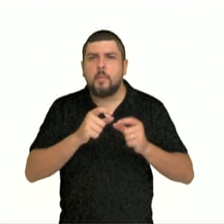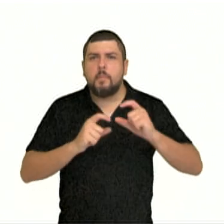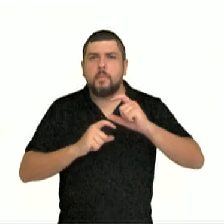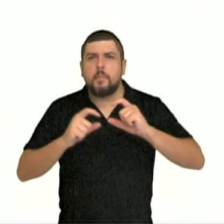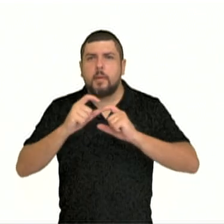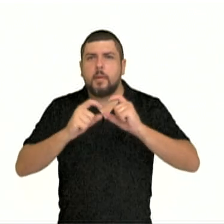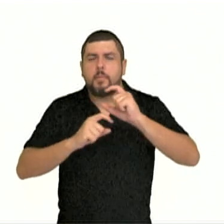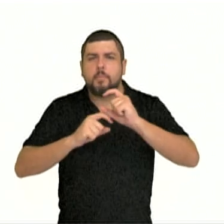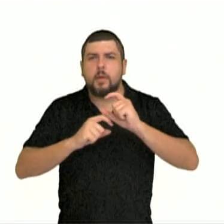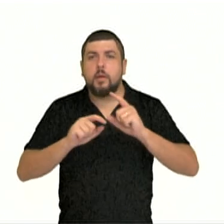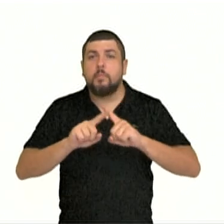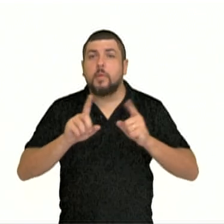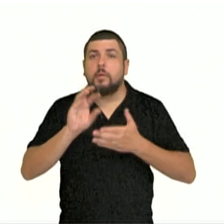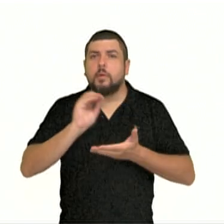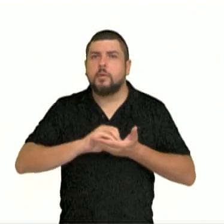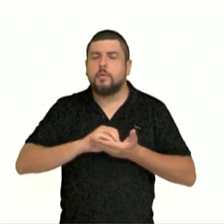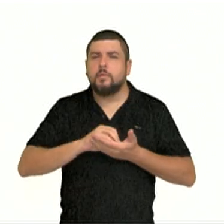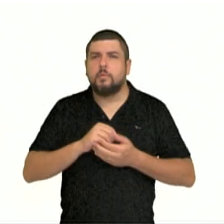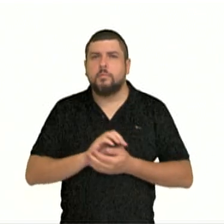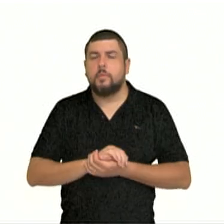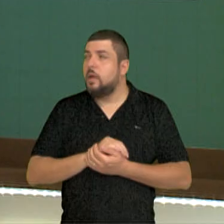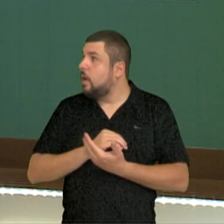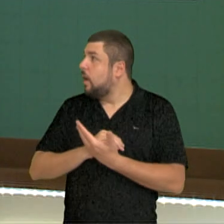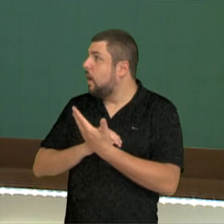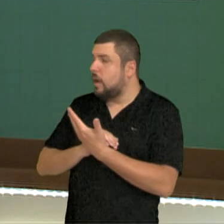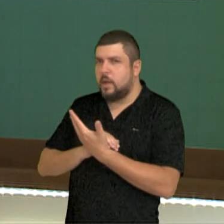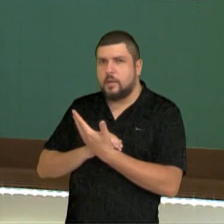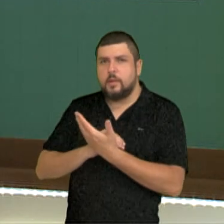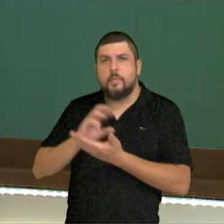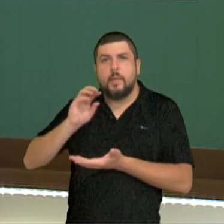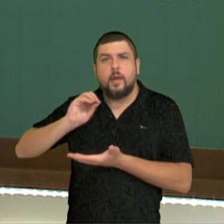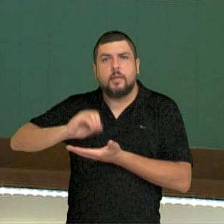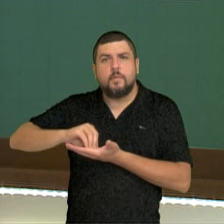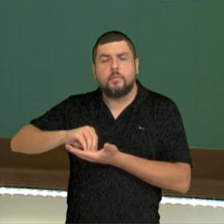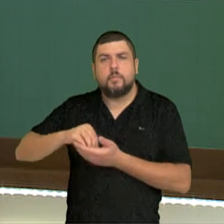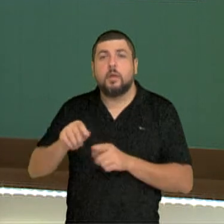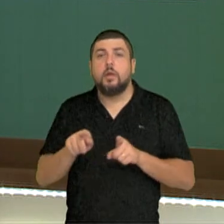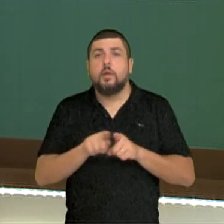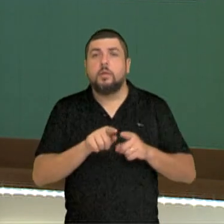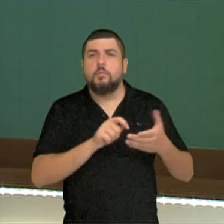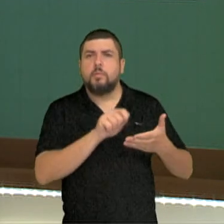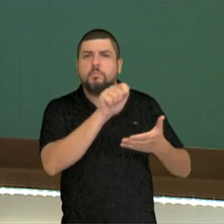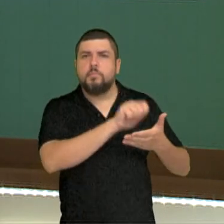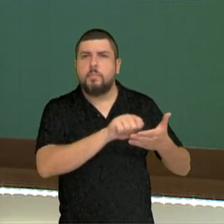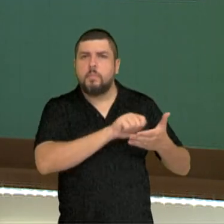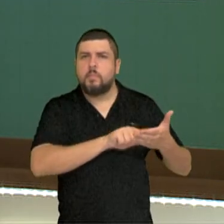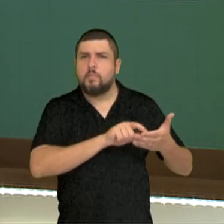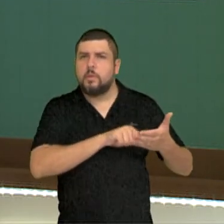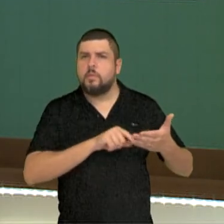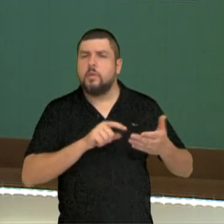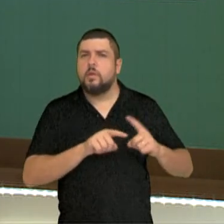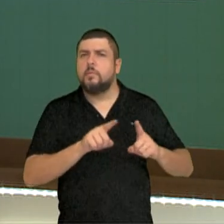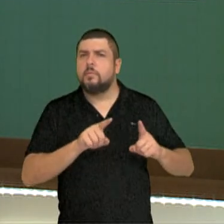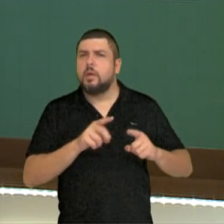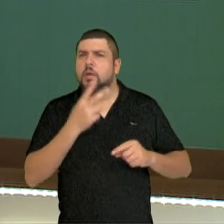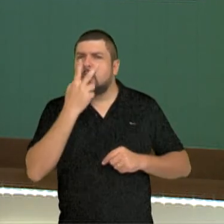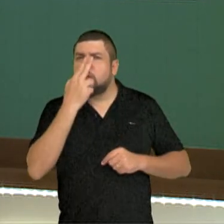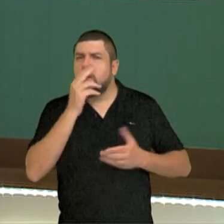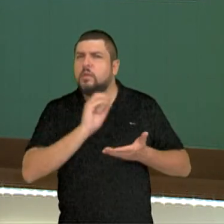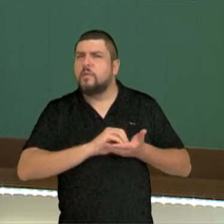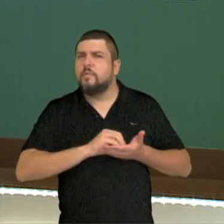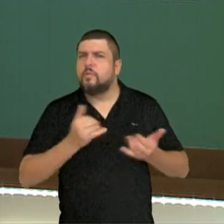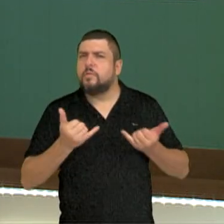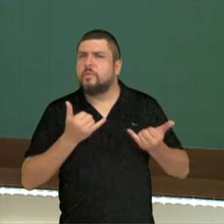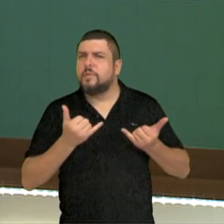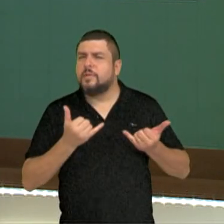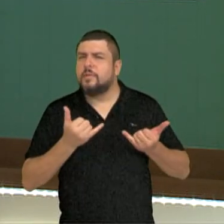coisa. Então veja, na linguagem não verbal, eu também posso transmitir a mesma mensagem. O que